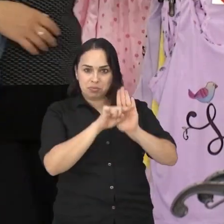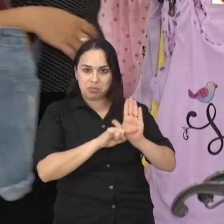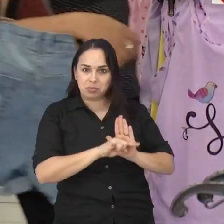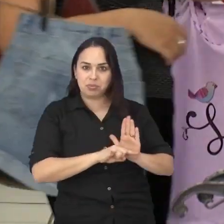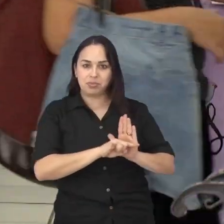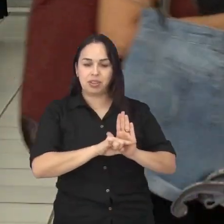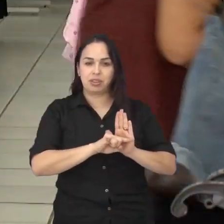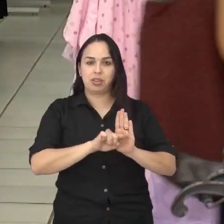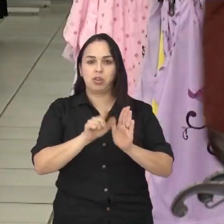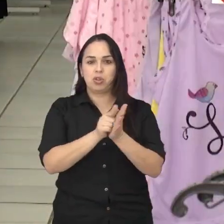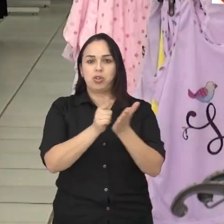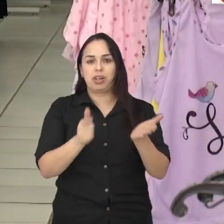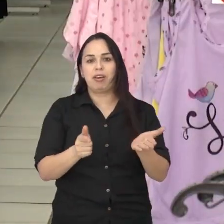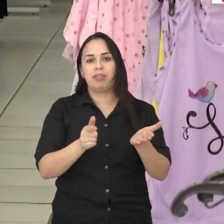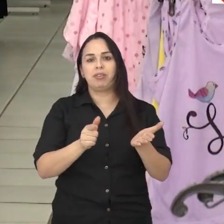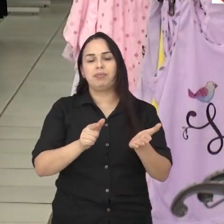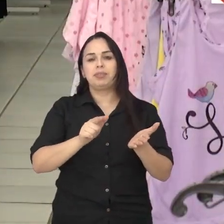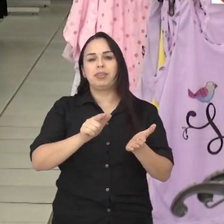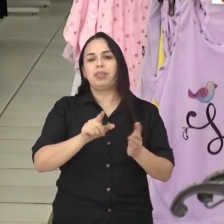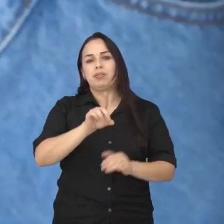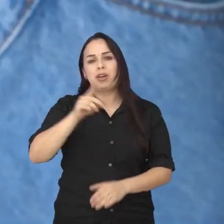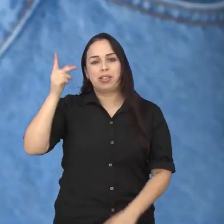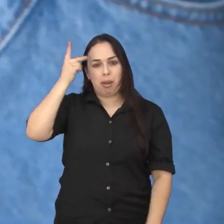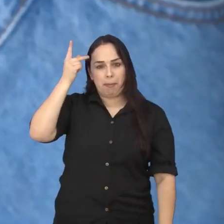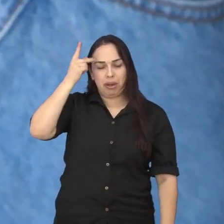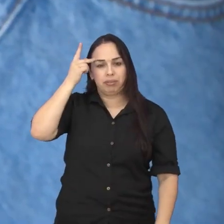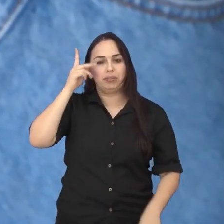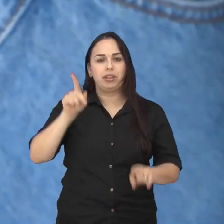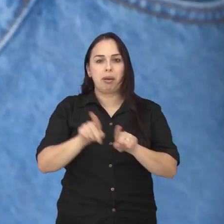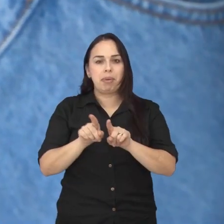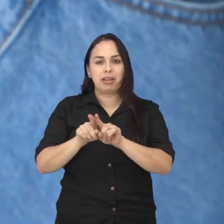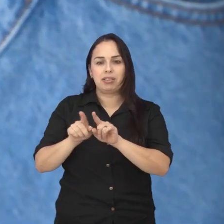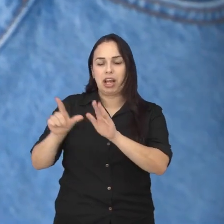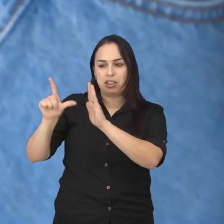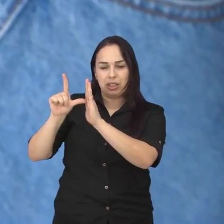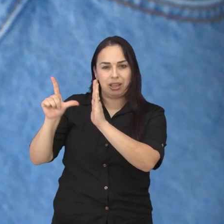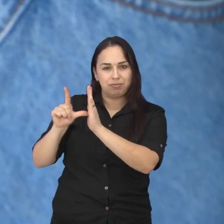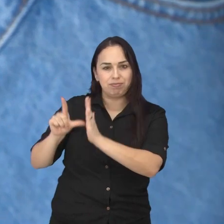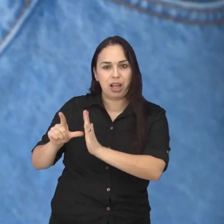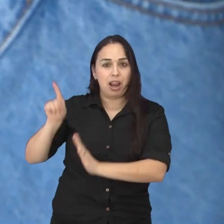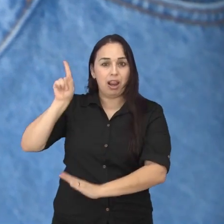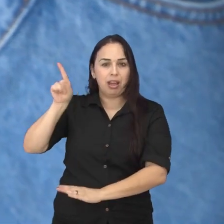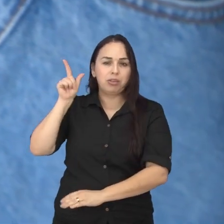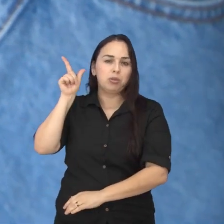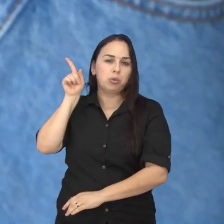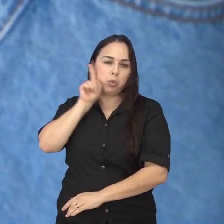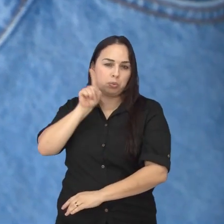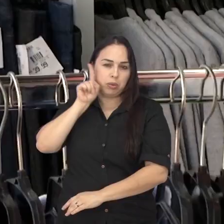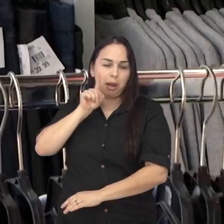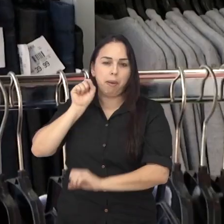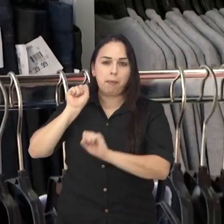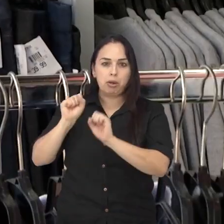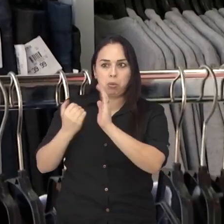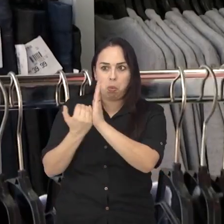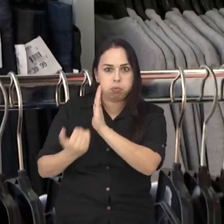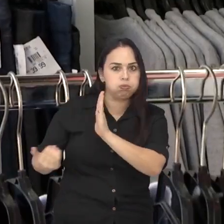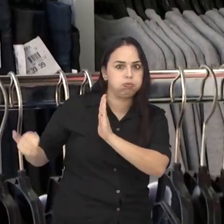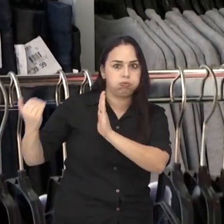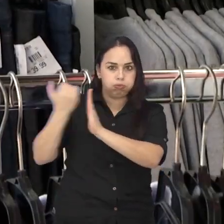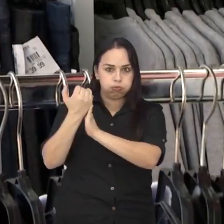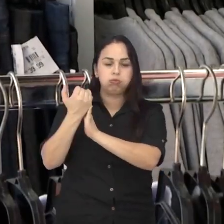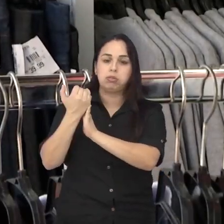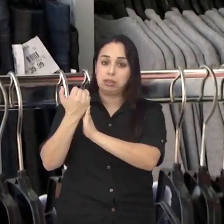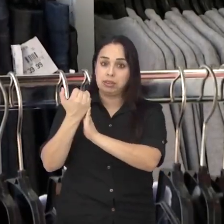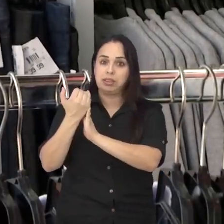com dados divulgados pelo jornal Folha de São Paulo, nos Estados Unidos o mercado dos brechós deve ultrapassar o fast fashion até